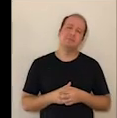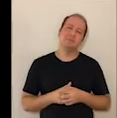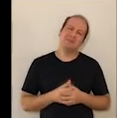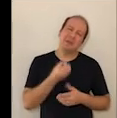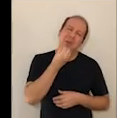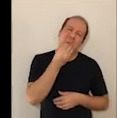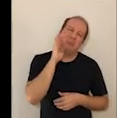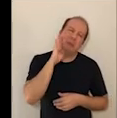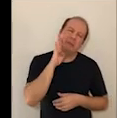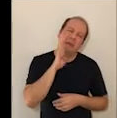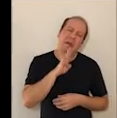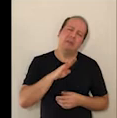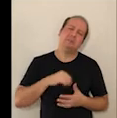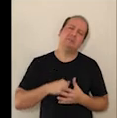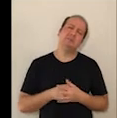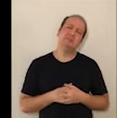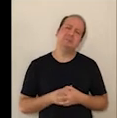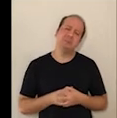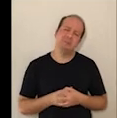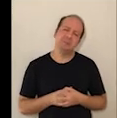Ah, quanta bondade.